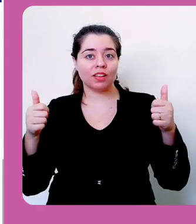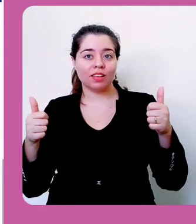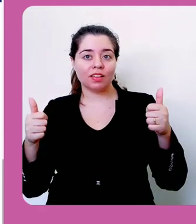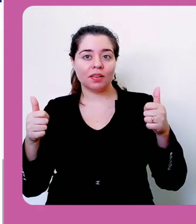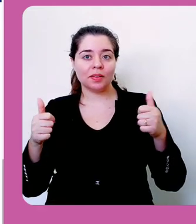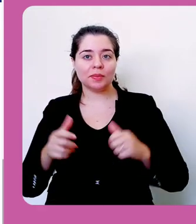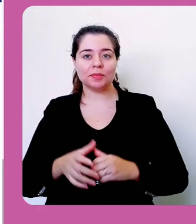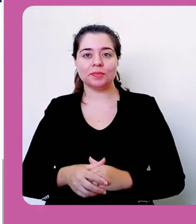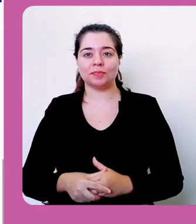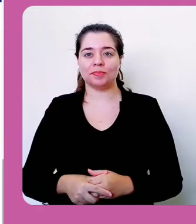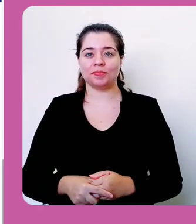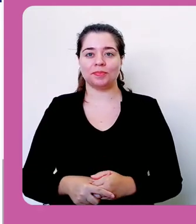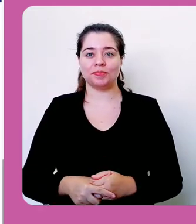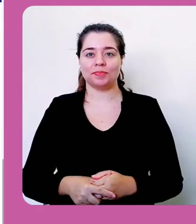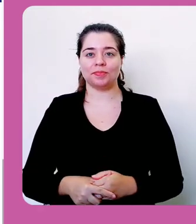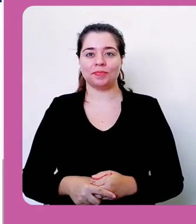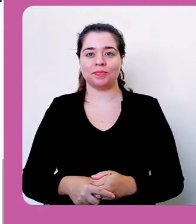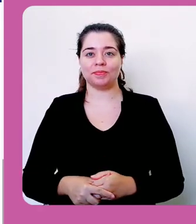Bom,